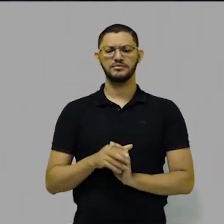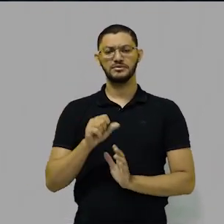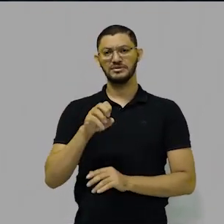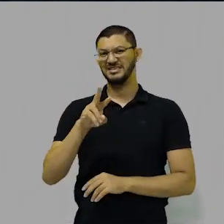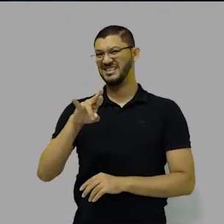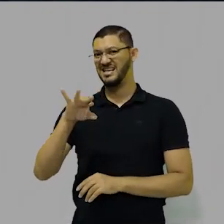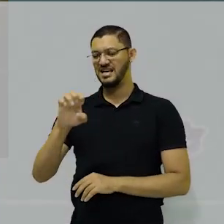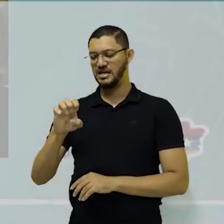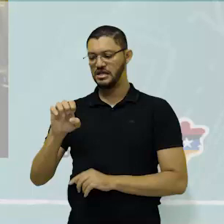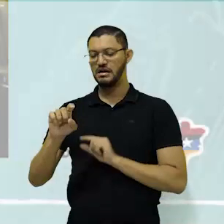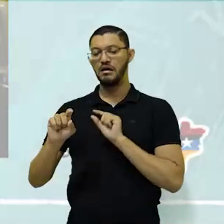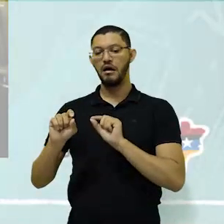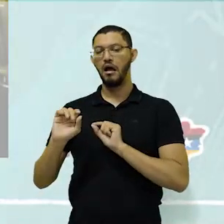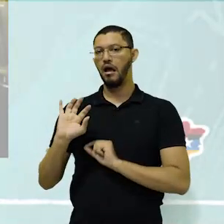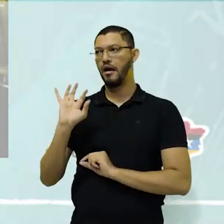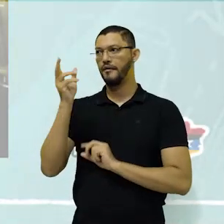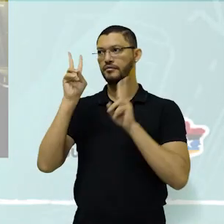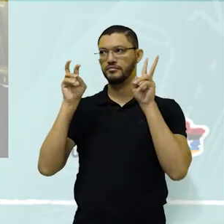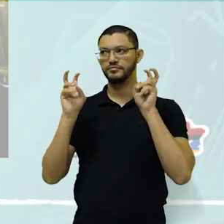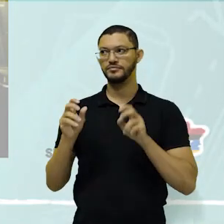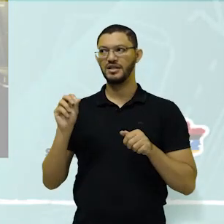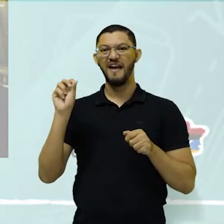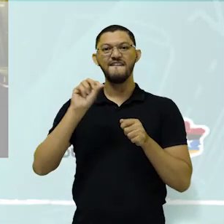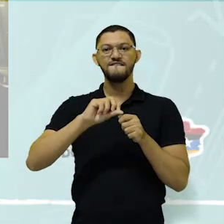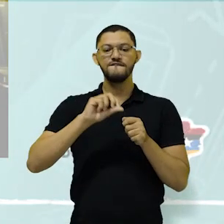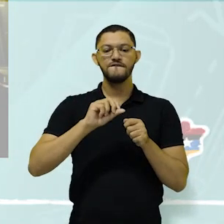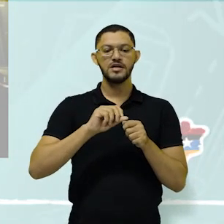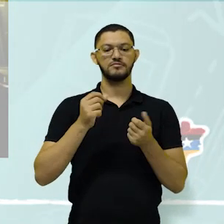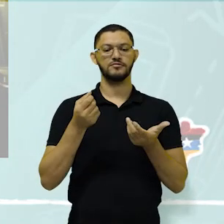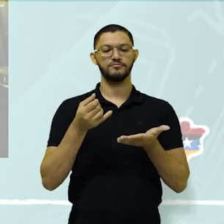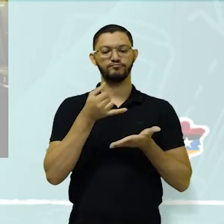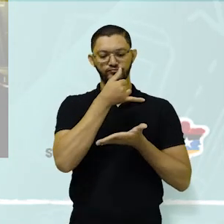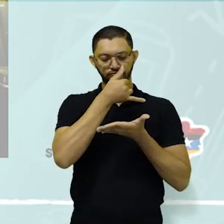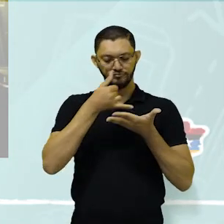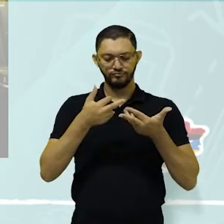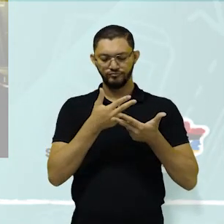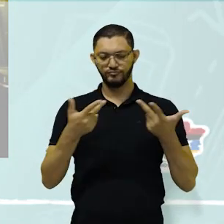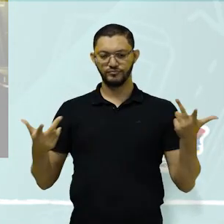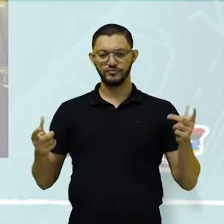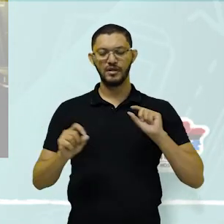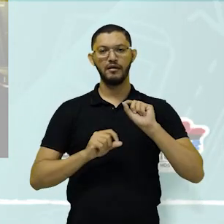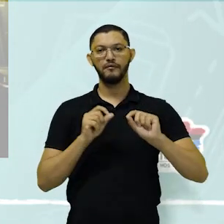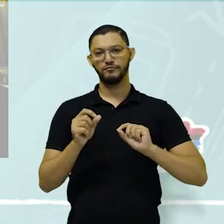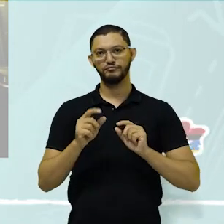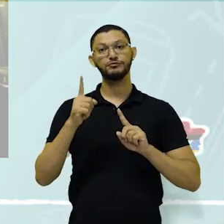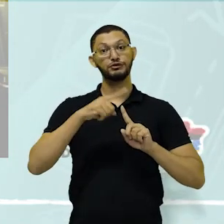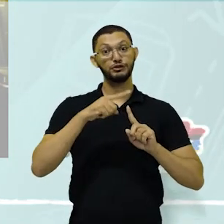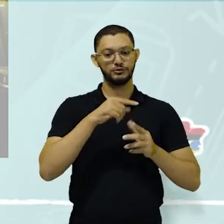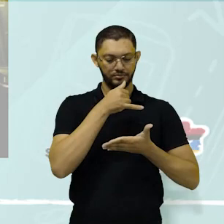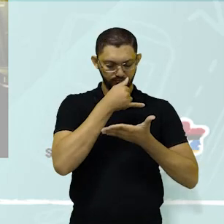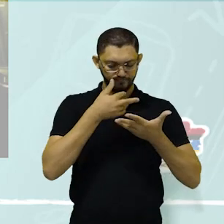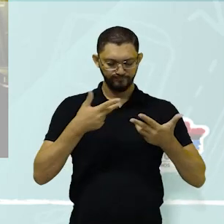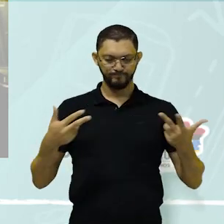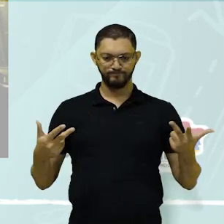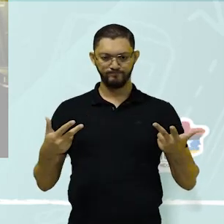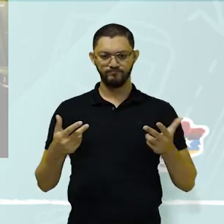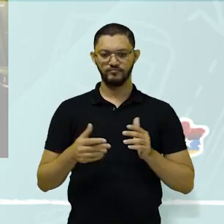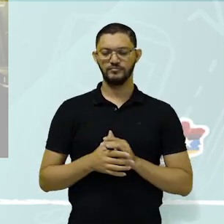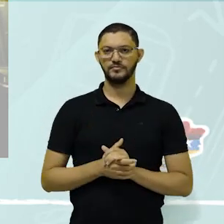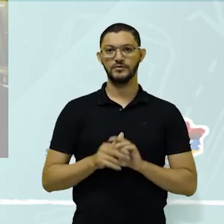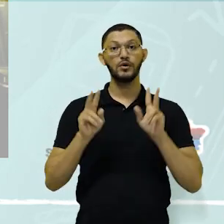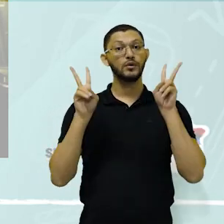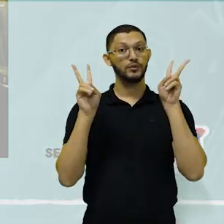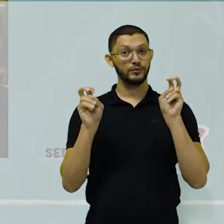pano de fundo é a fabricação da metanfetamina, que é uma droga. Então, o pano de fundo dessa